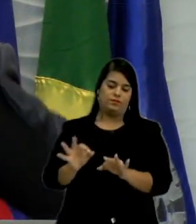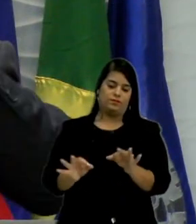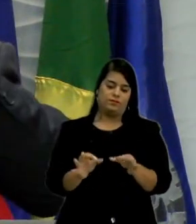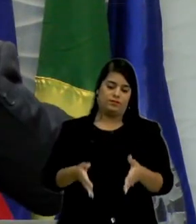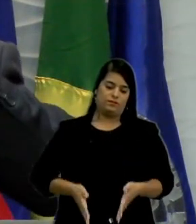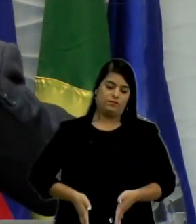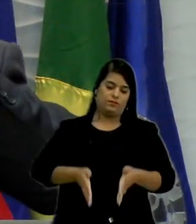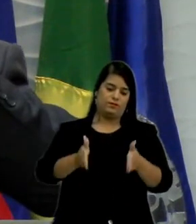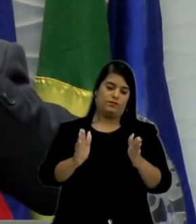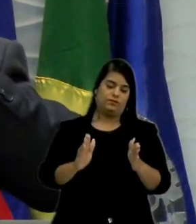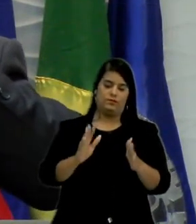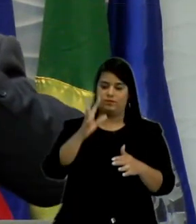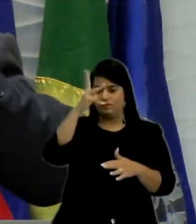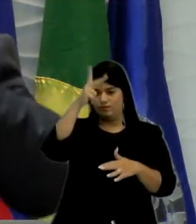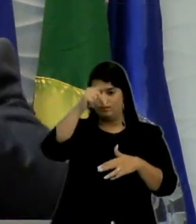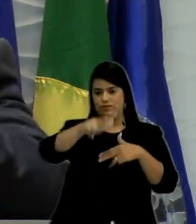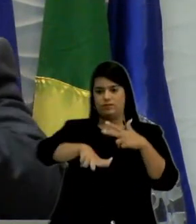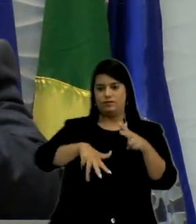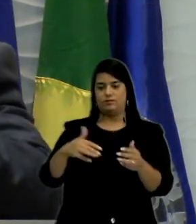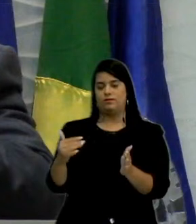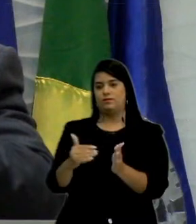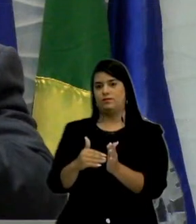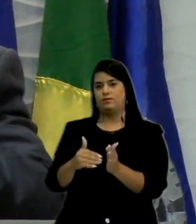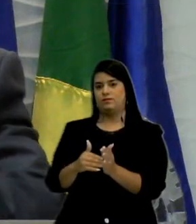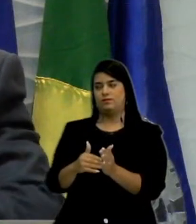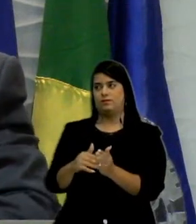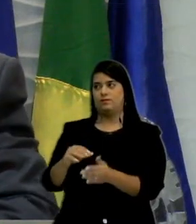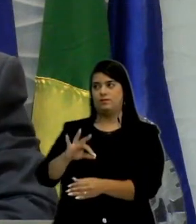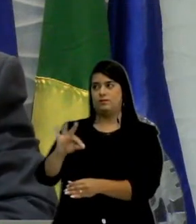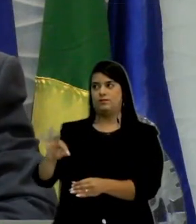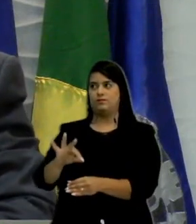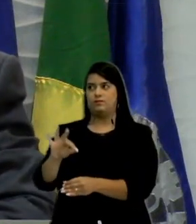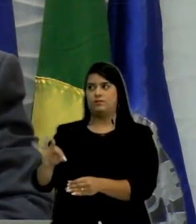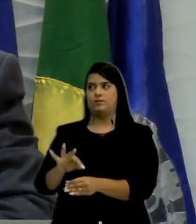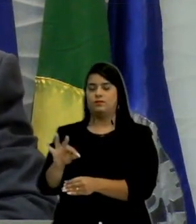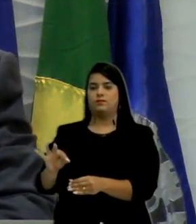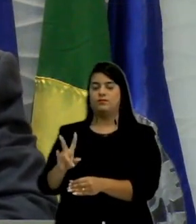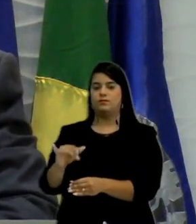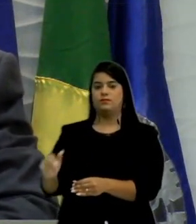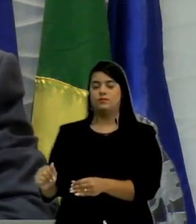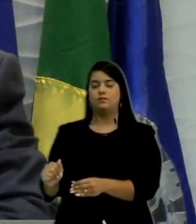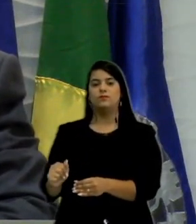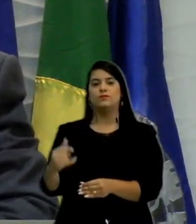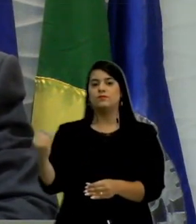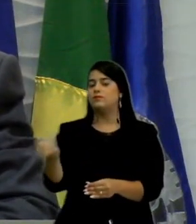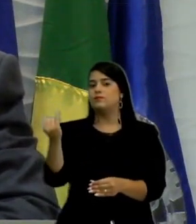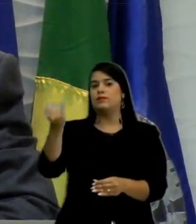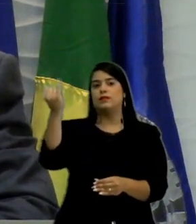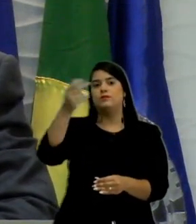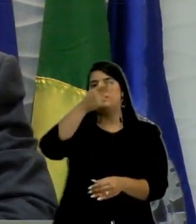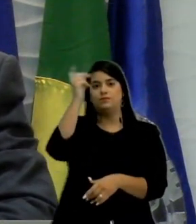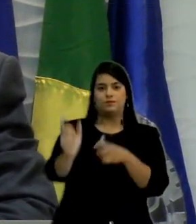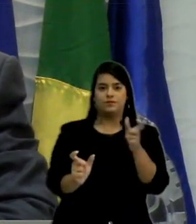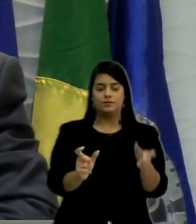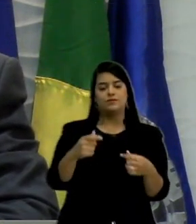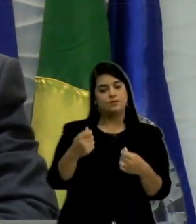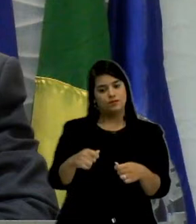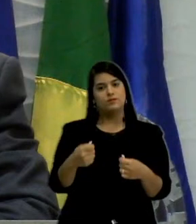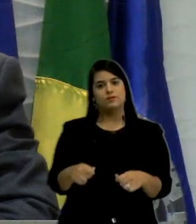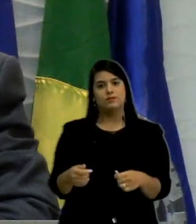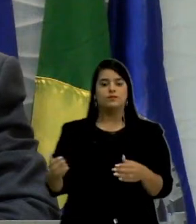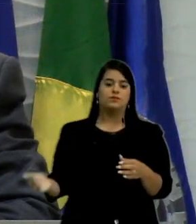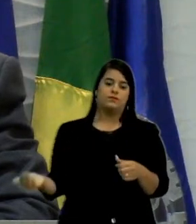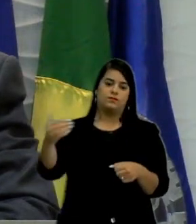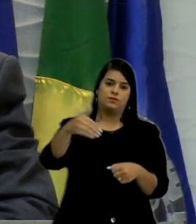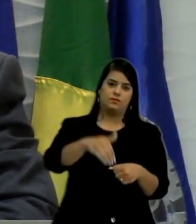essa estrada que liga São Bento ao Espírito Santo, que é de fundamental importância para os produtores, para o pessoal que precisa vir ao comércio, trazer